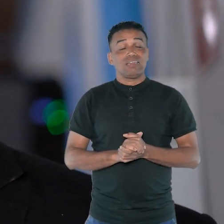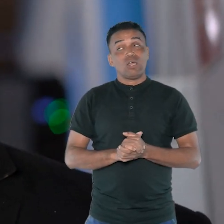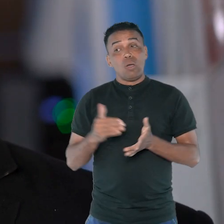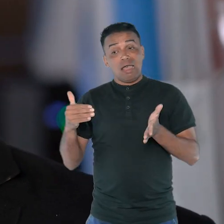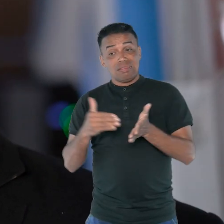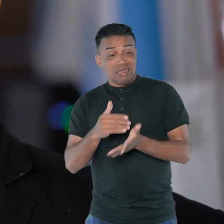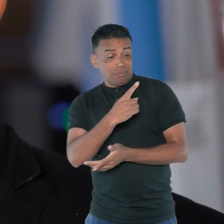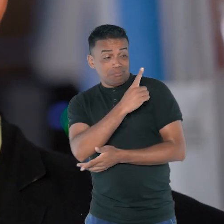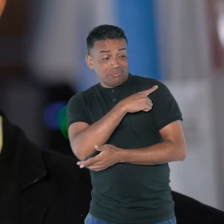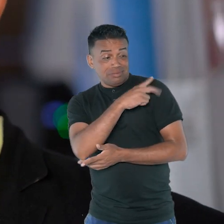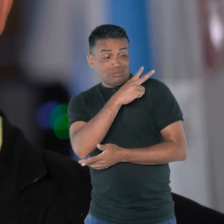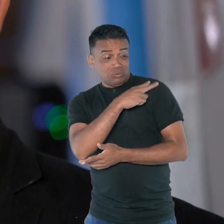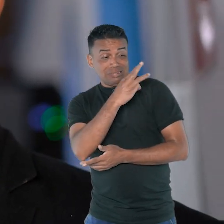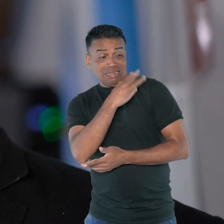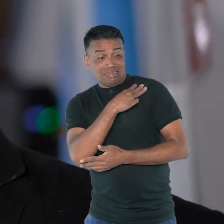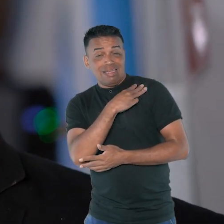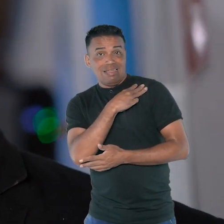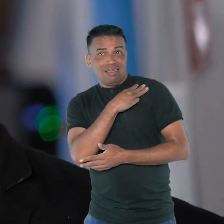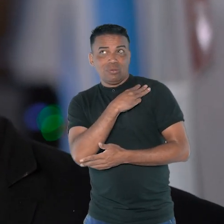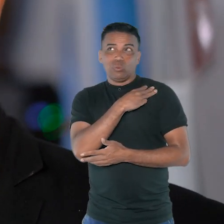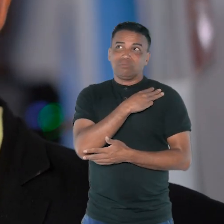ensino médio é meio que